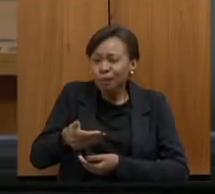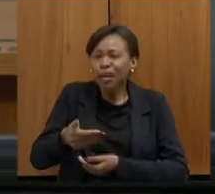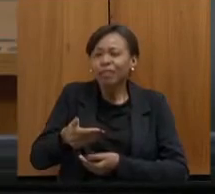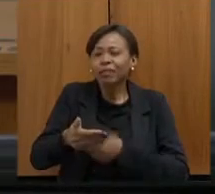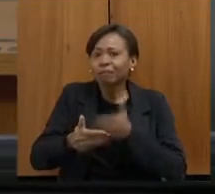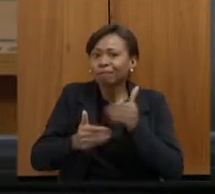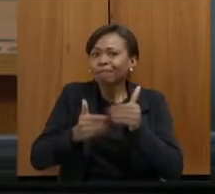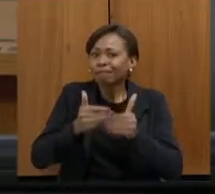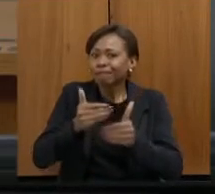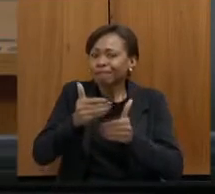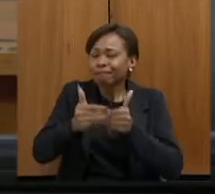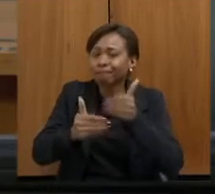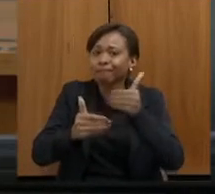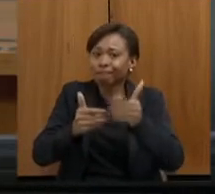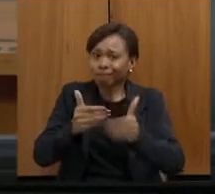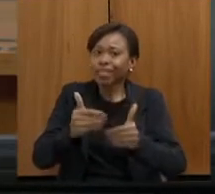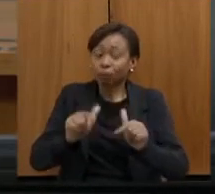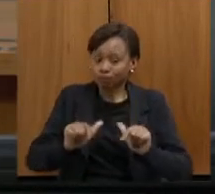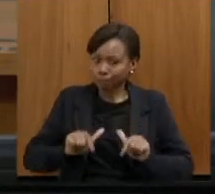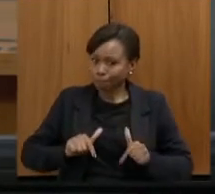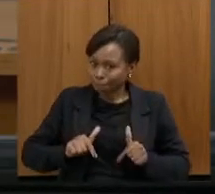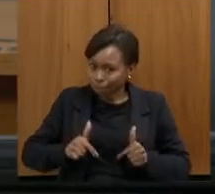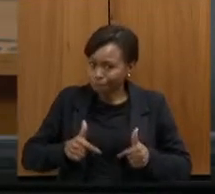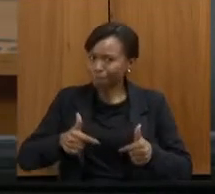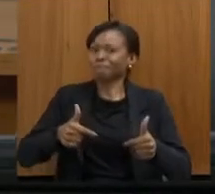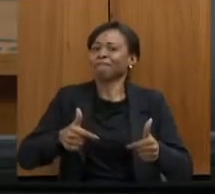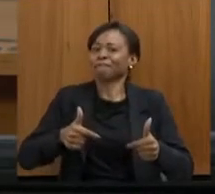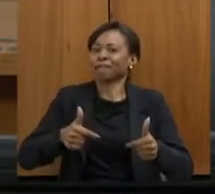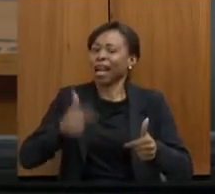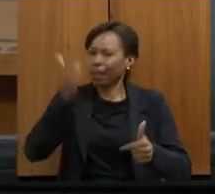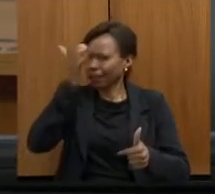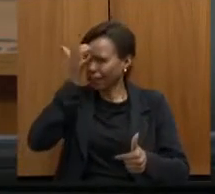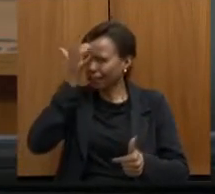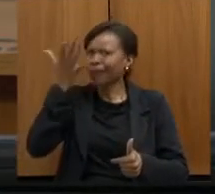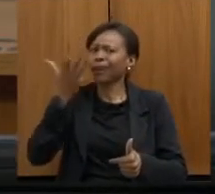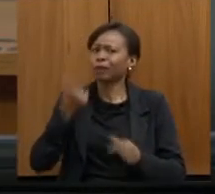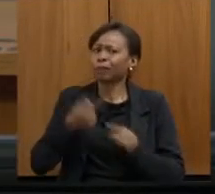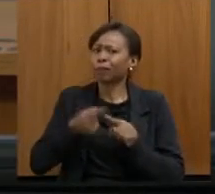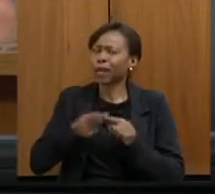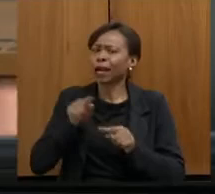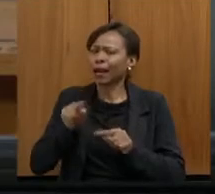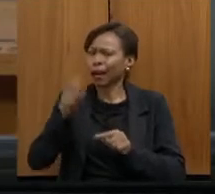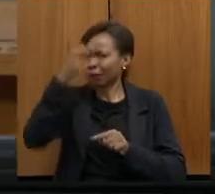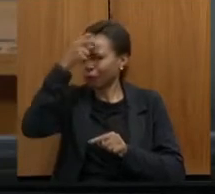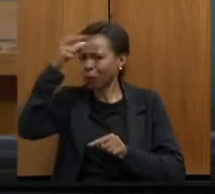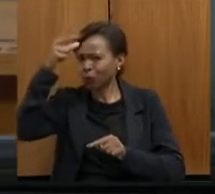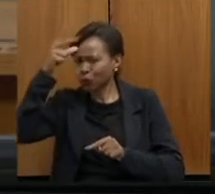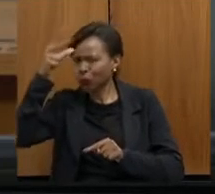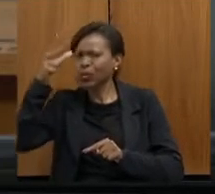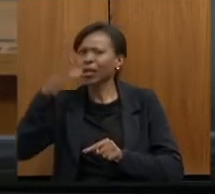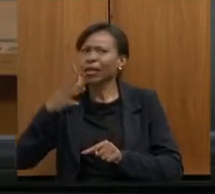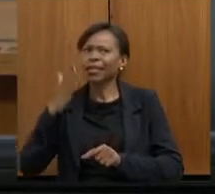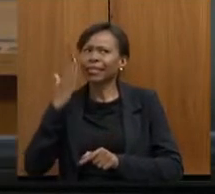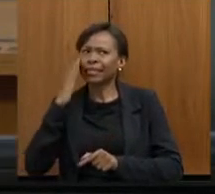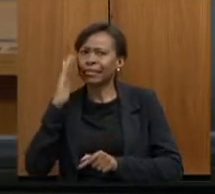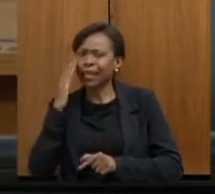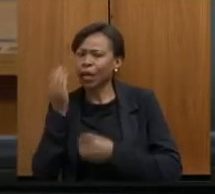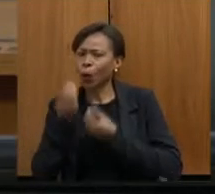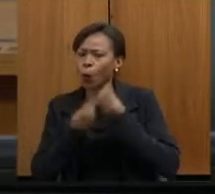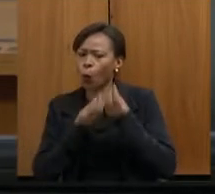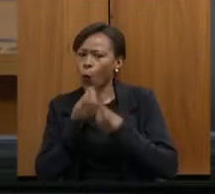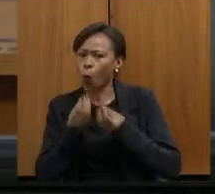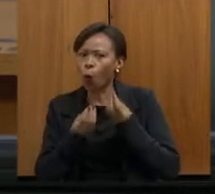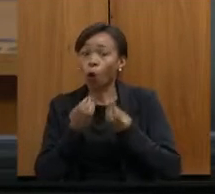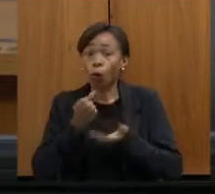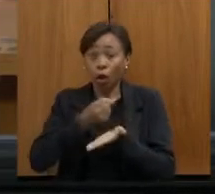da inércia. Então, quando sai da inércia, a coisa fica mais fácil, porque a prefeitura entende o processo, o cartório entende. Então, isso daí é